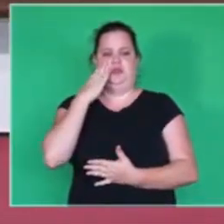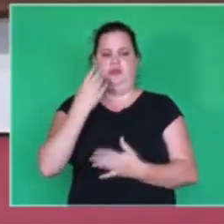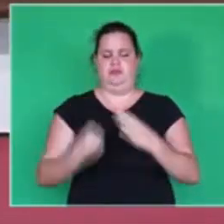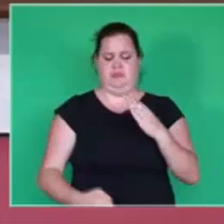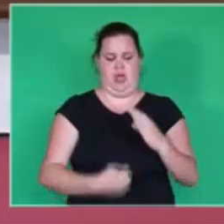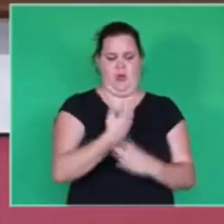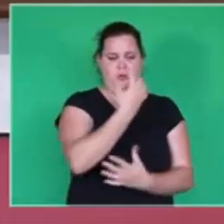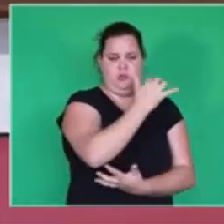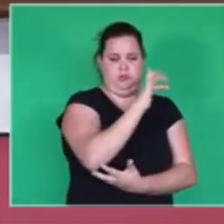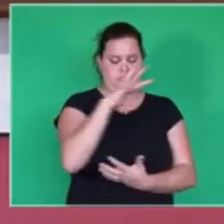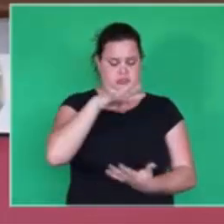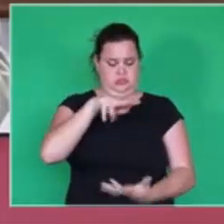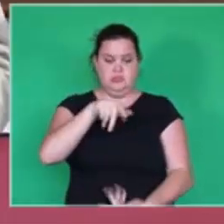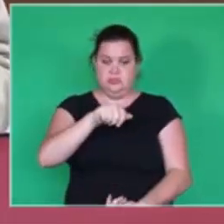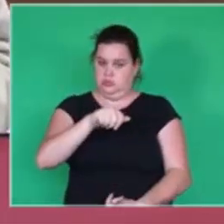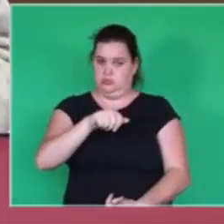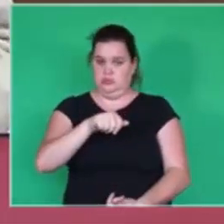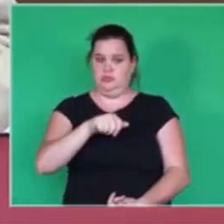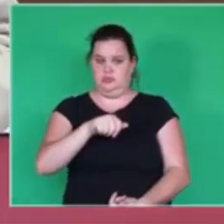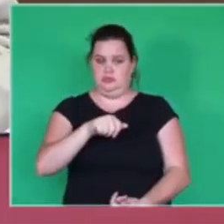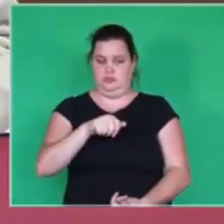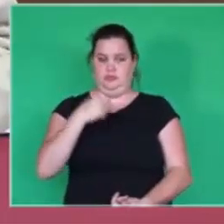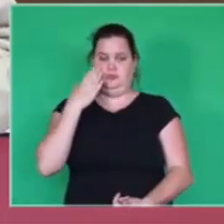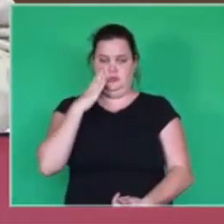criadora. Então vamos ter